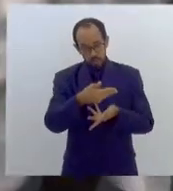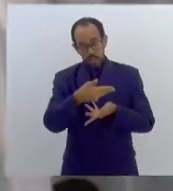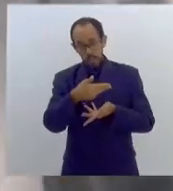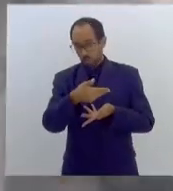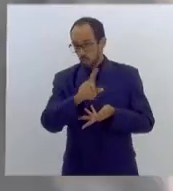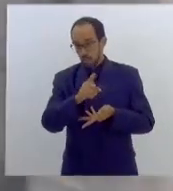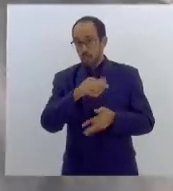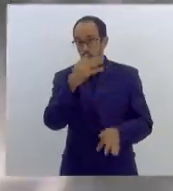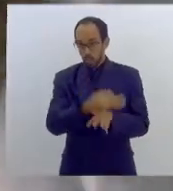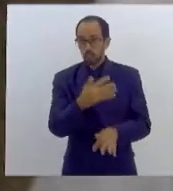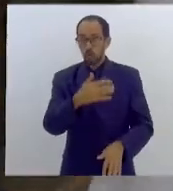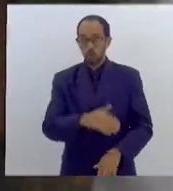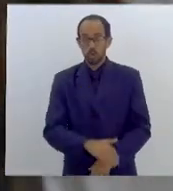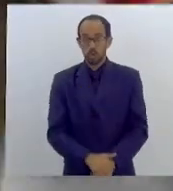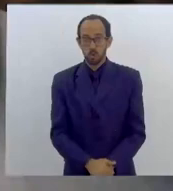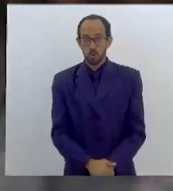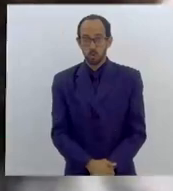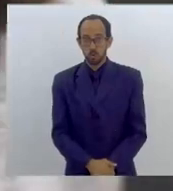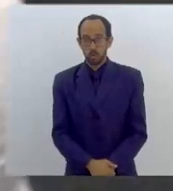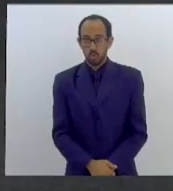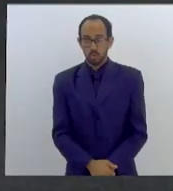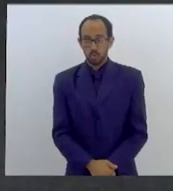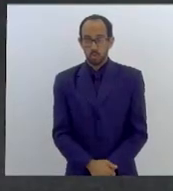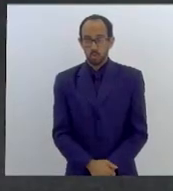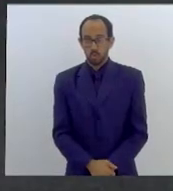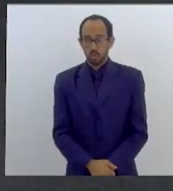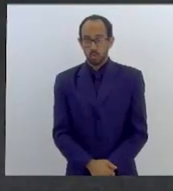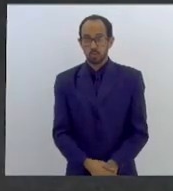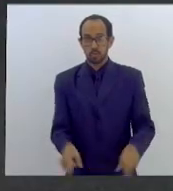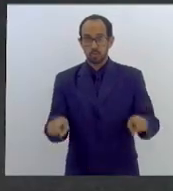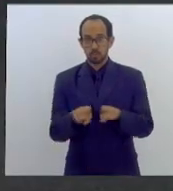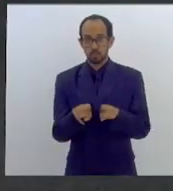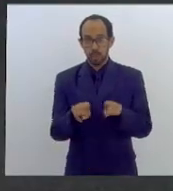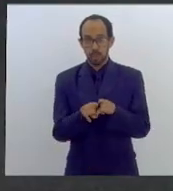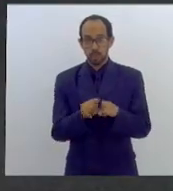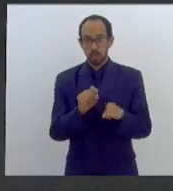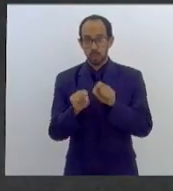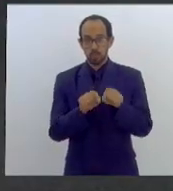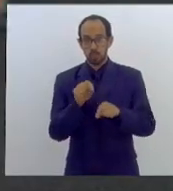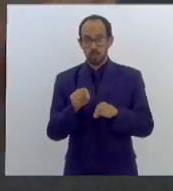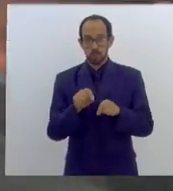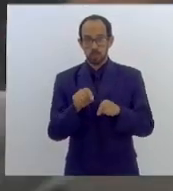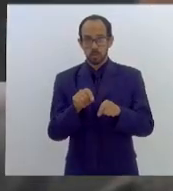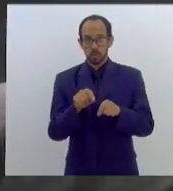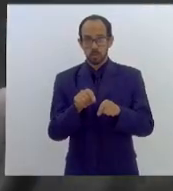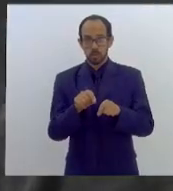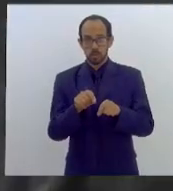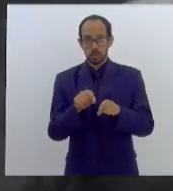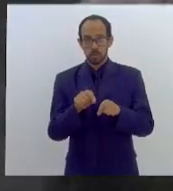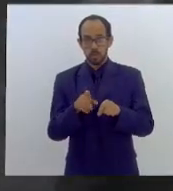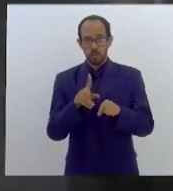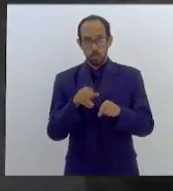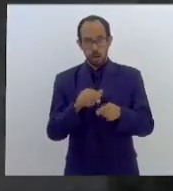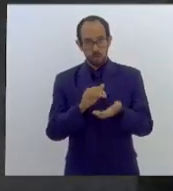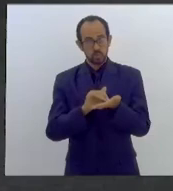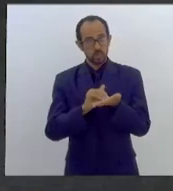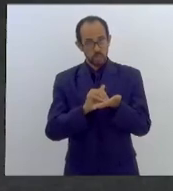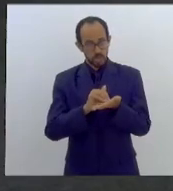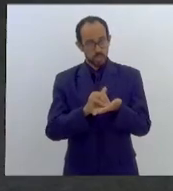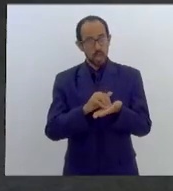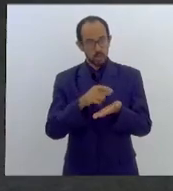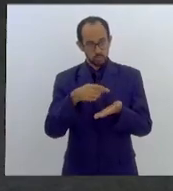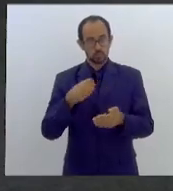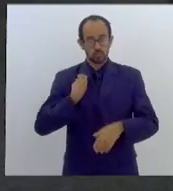não compareceu. Ao mesmo tempo, né, da mesma forma que estes secretários